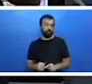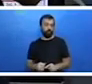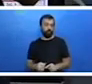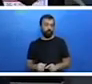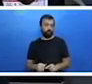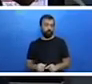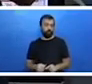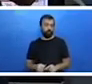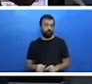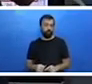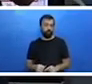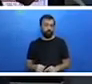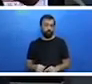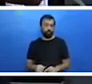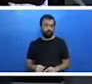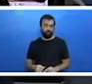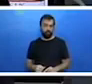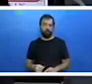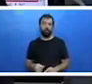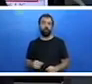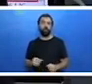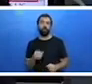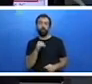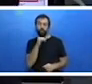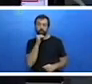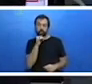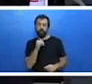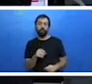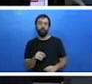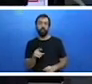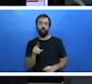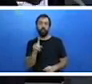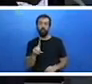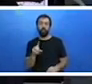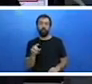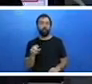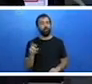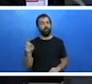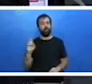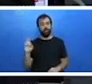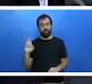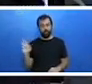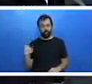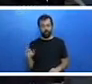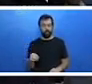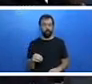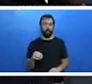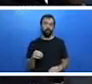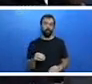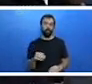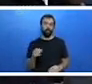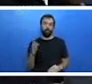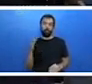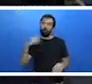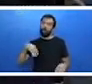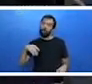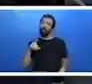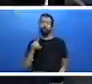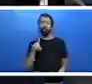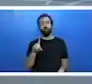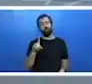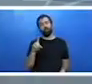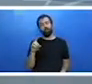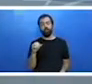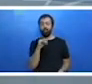pensar na moedinha de R$1. O R$1 ele é inteiro e menos de R$1. Os